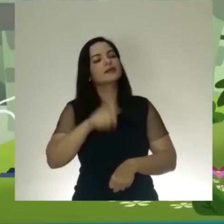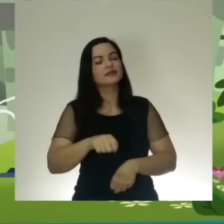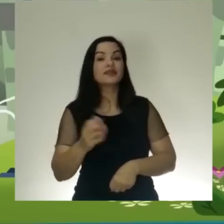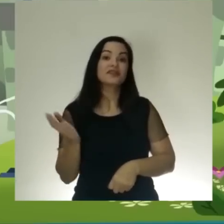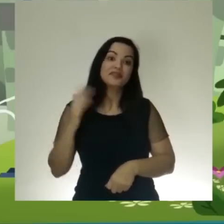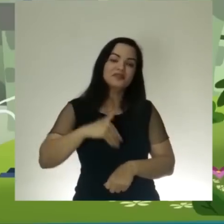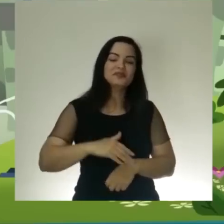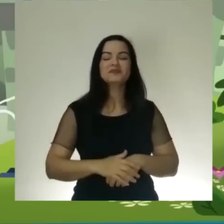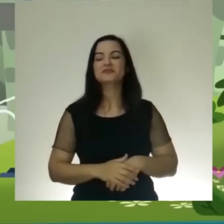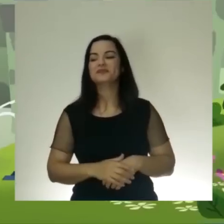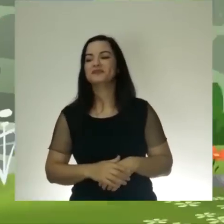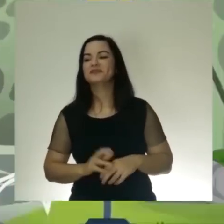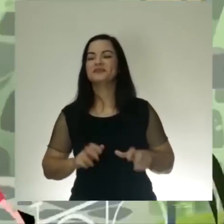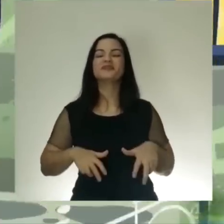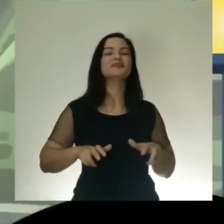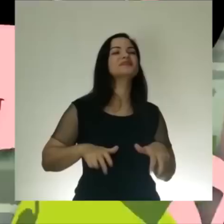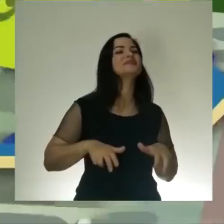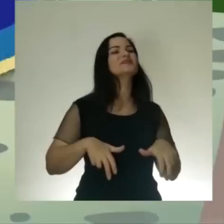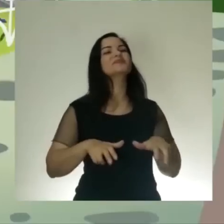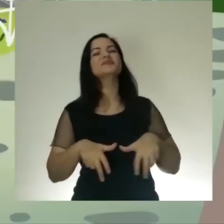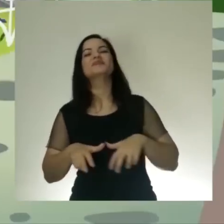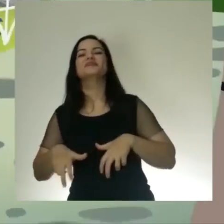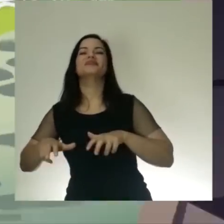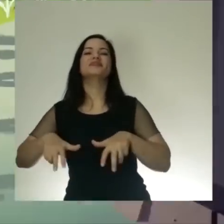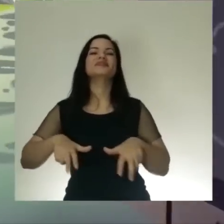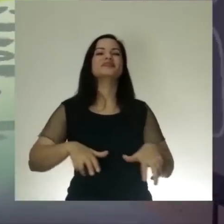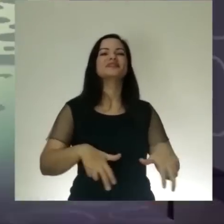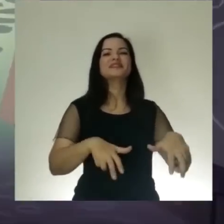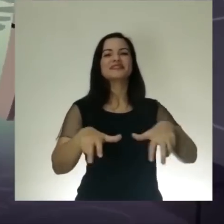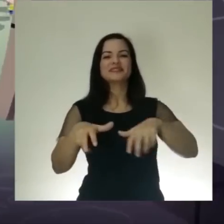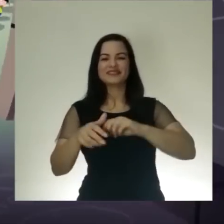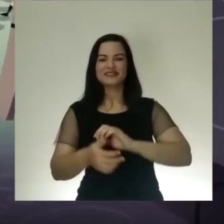o túnel! Para o túnel!